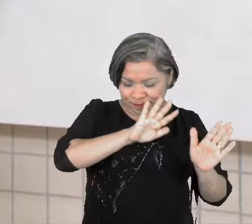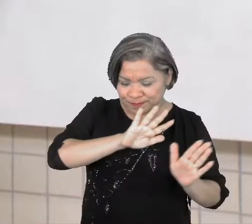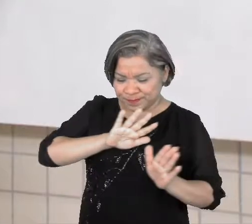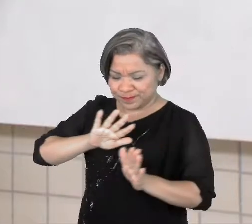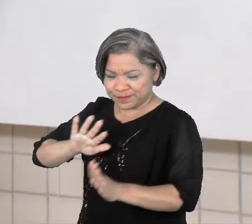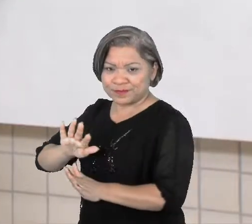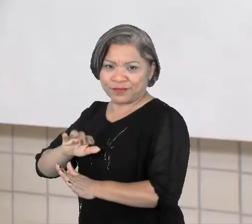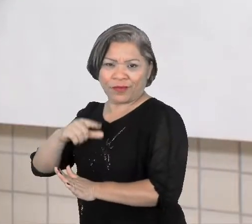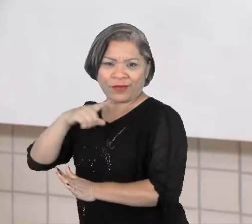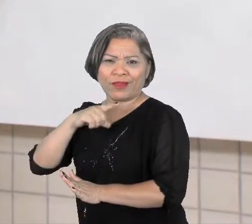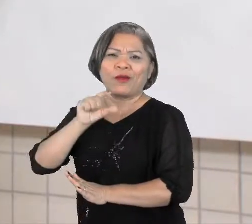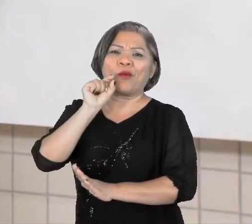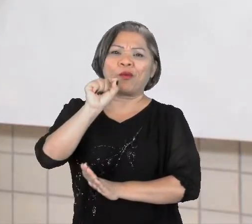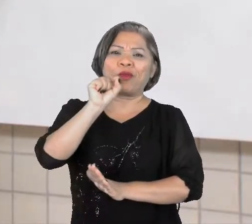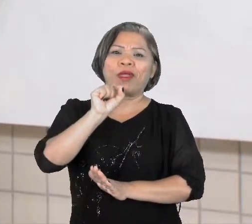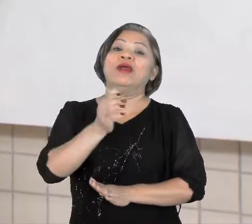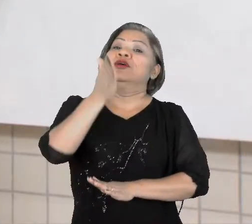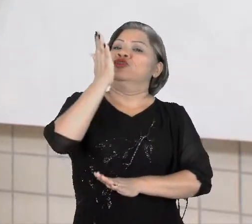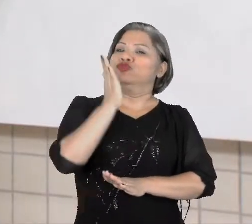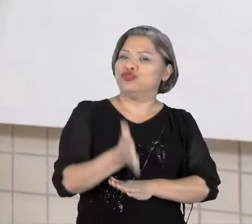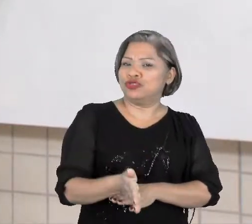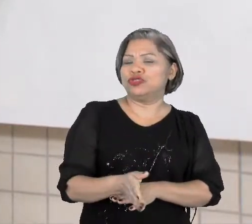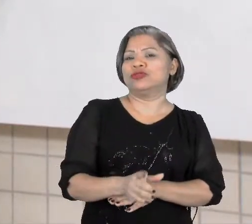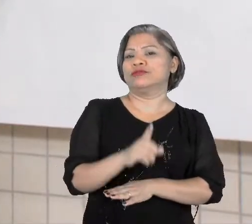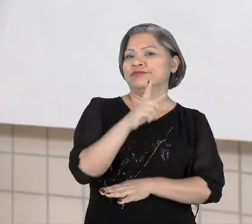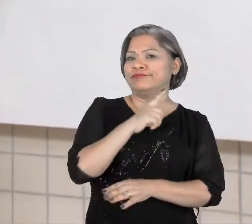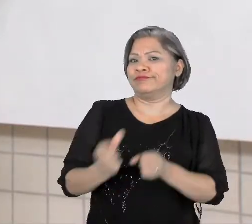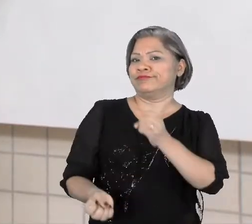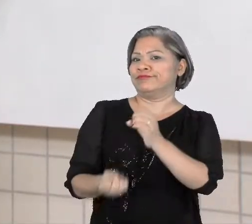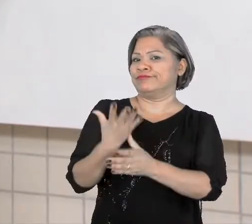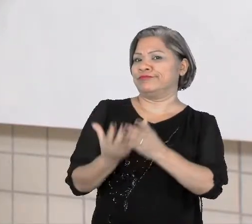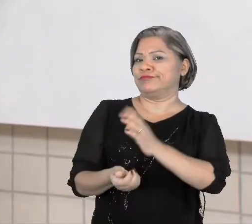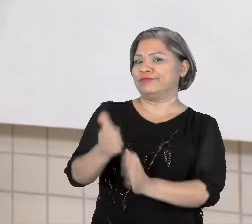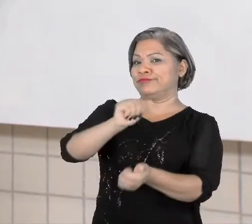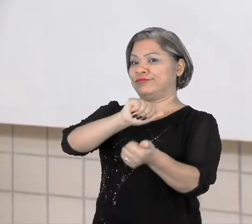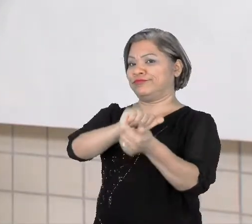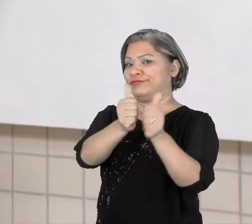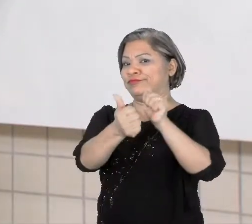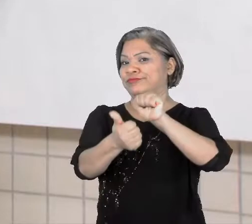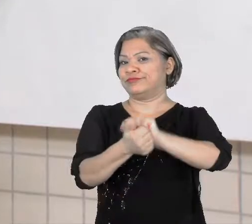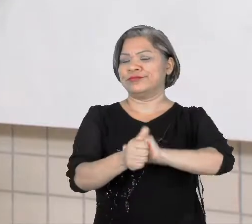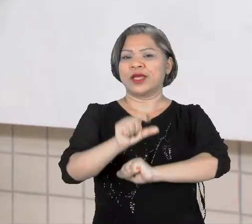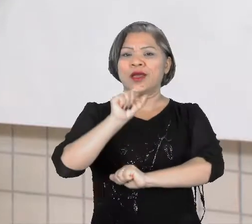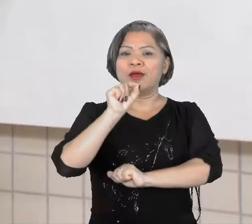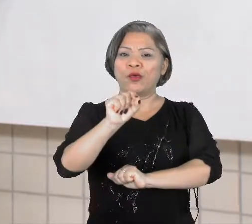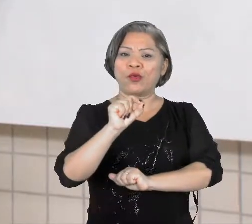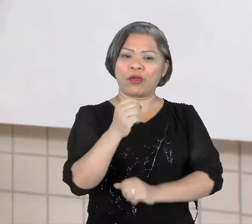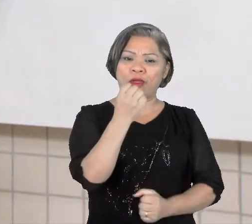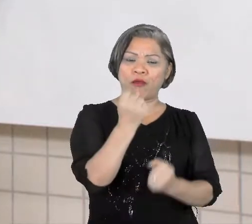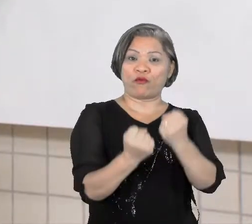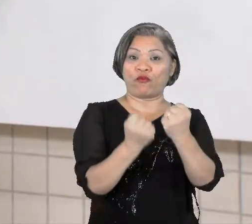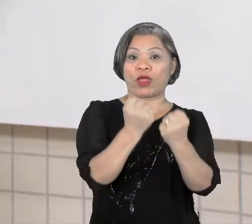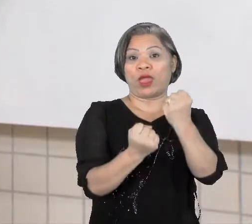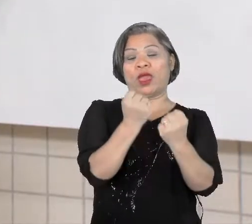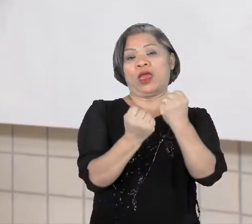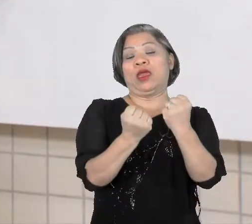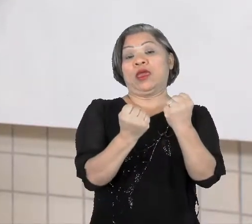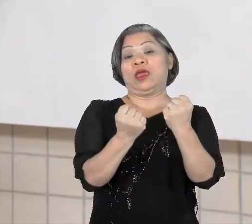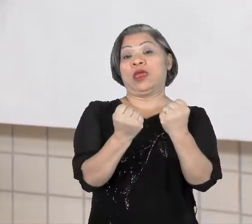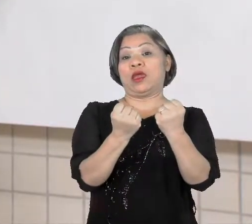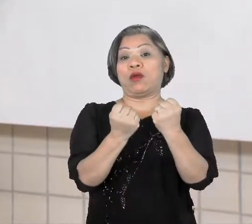está em fase de produção e adaptação os chamados veículos autônomos. Aquele